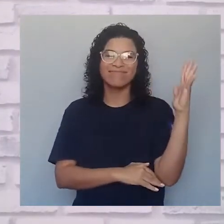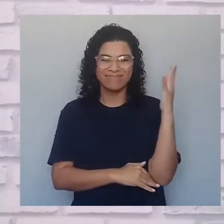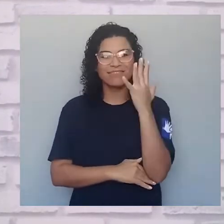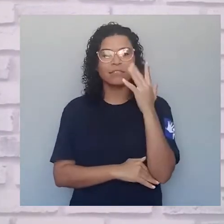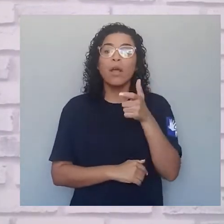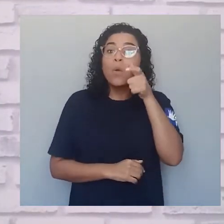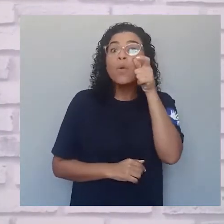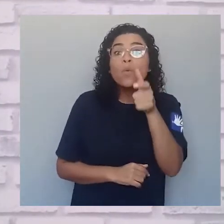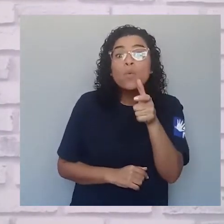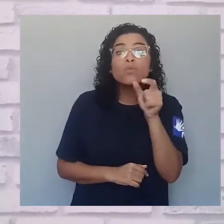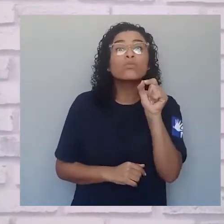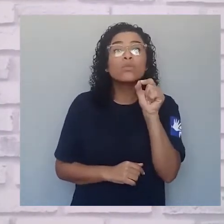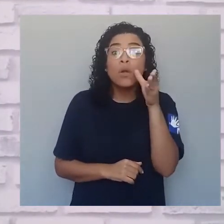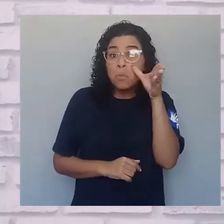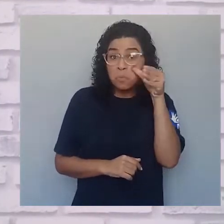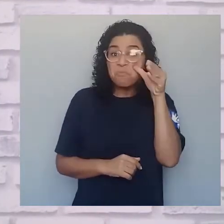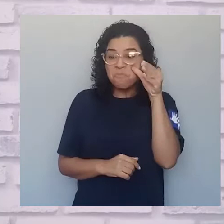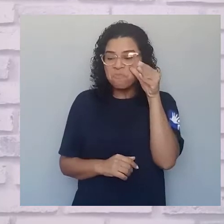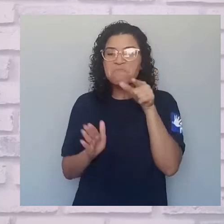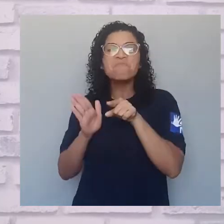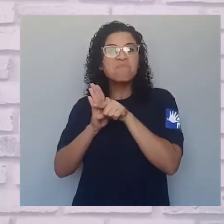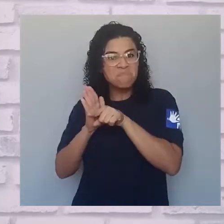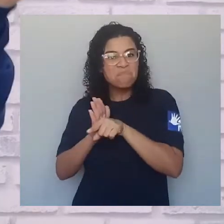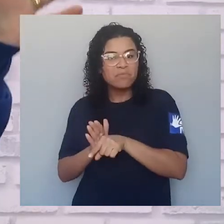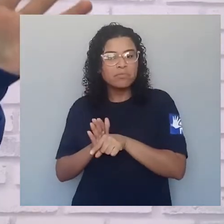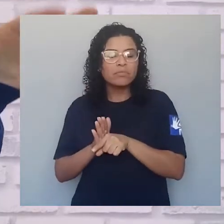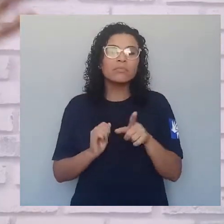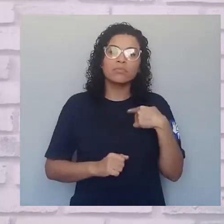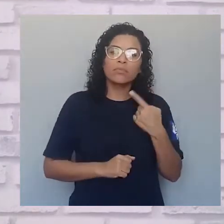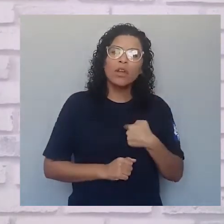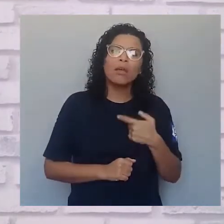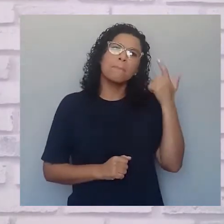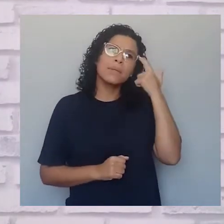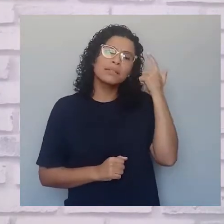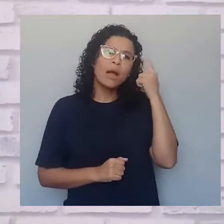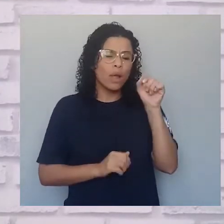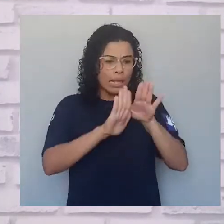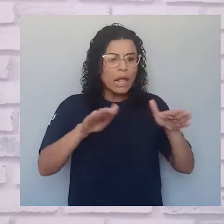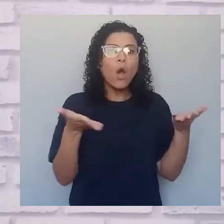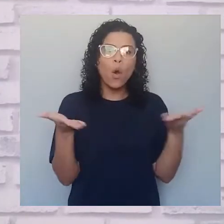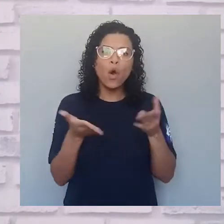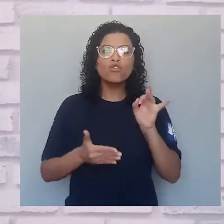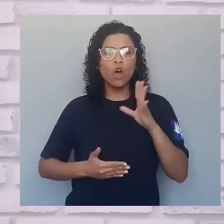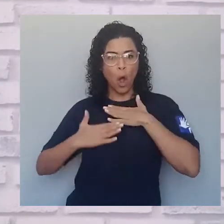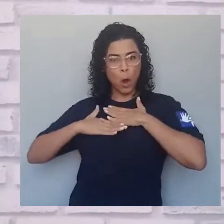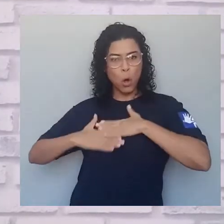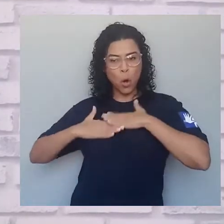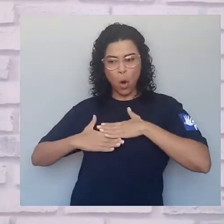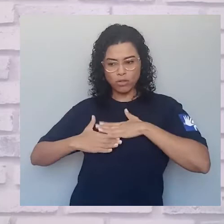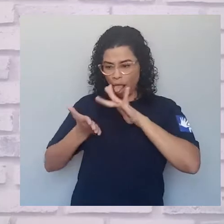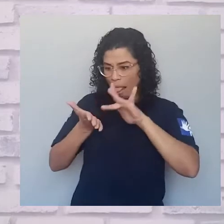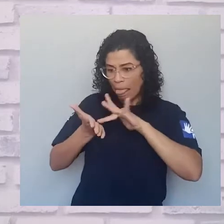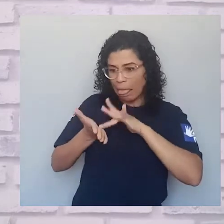que foi muito curioso em nossa pesquisa? Apesar da gente sair por aí e achar que as crianças de hoje em dia só gostam de brincar na